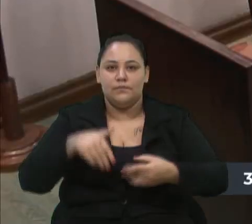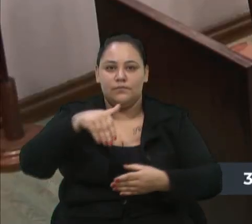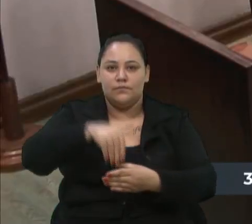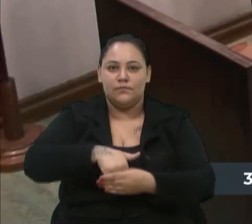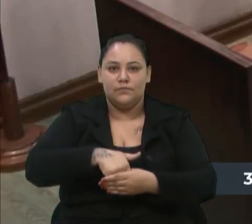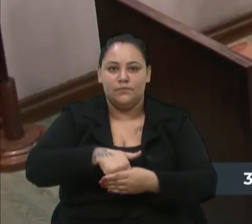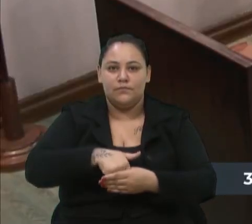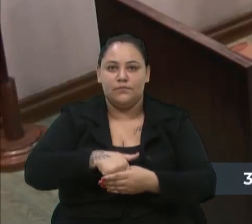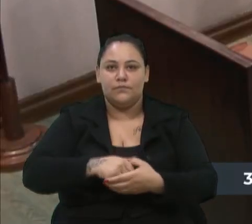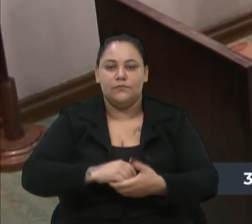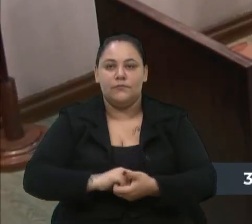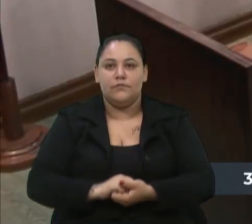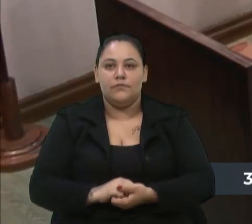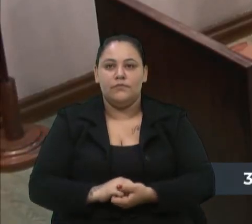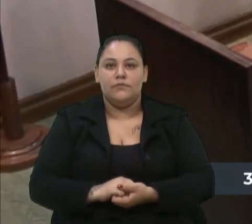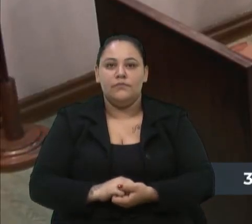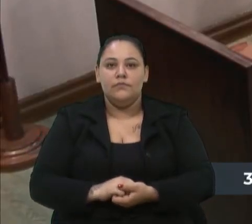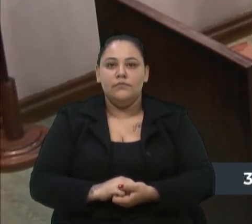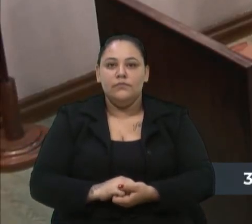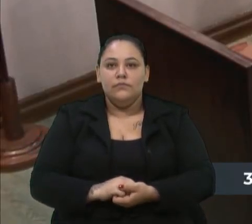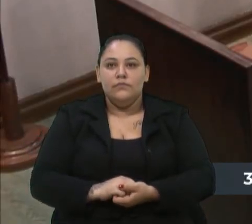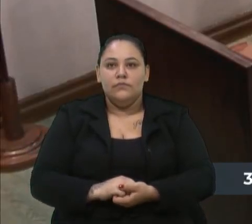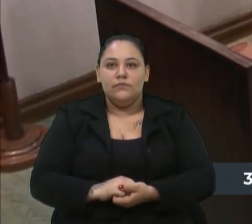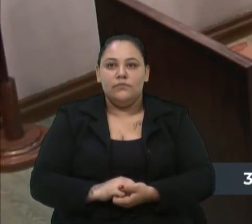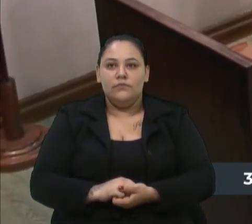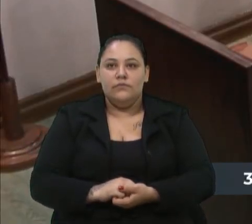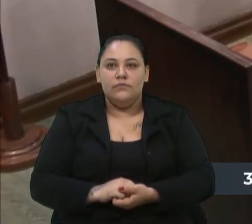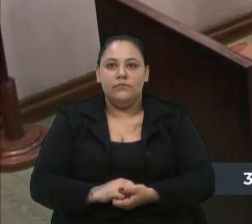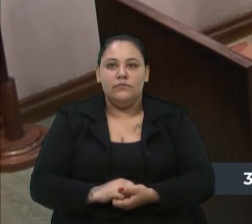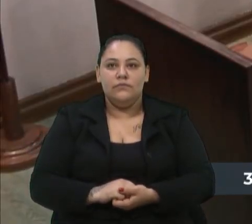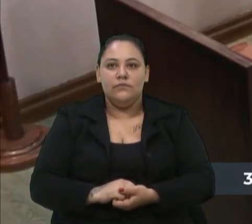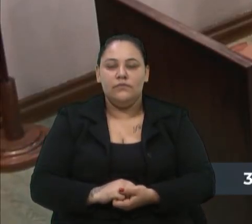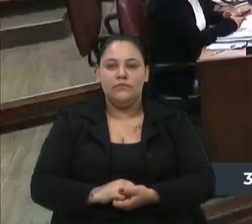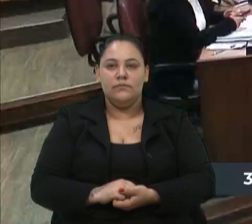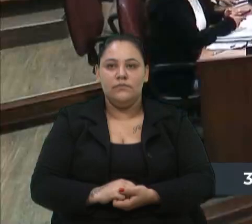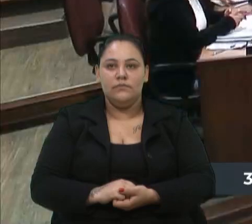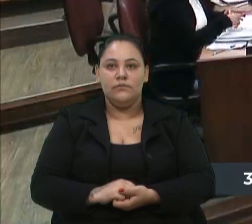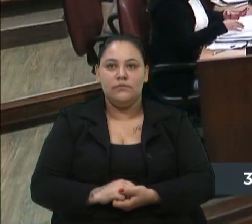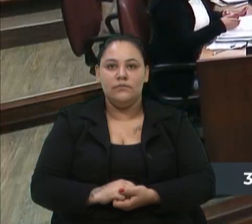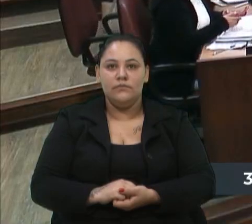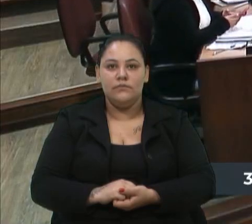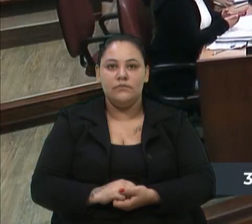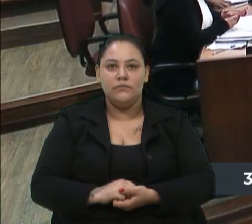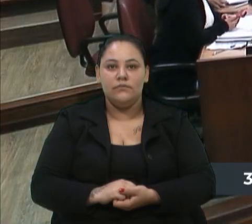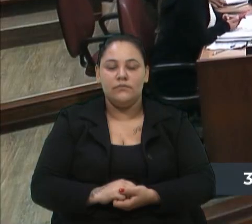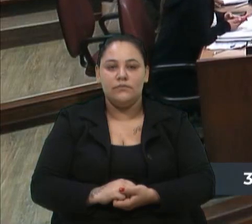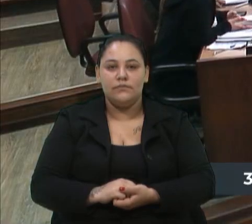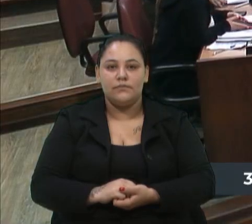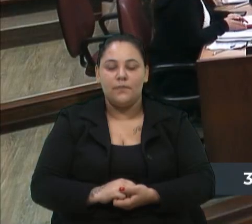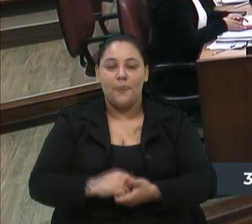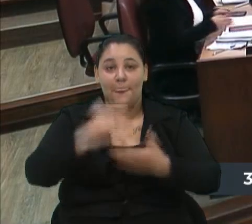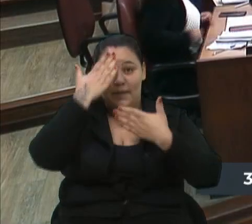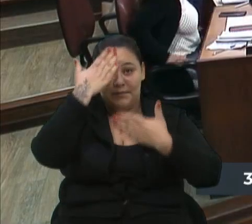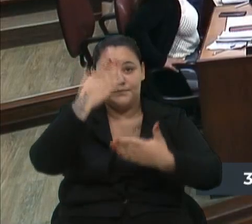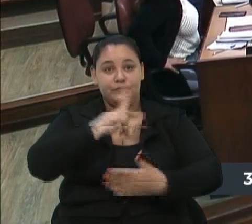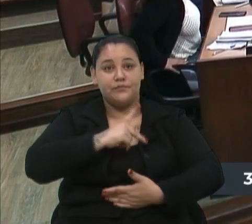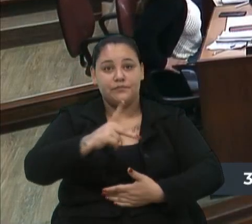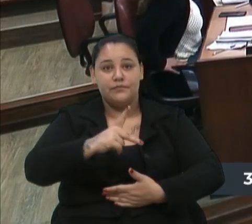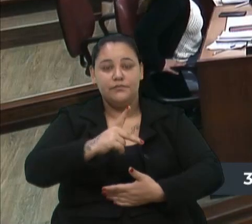Para declarar voto. Para declarar voto. Para declarar o voto. Para declarar voto, Lucas Carinhato. Para declarar voto. Obrigado, presidente.